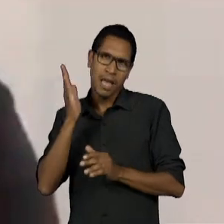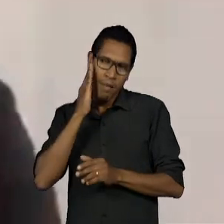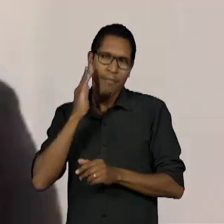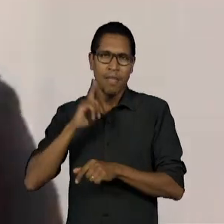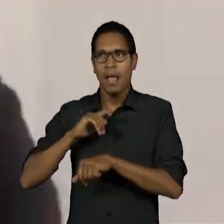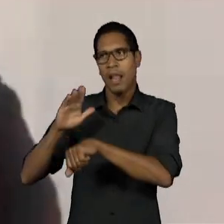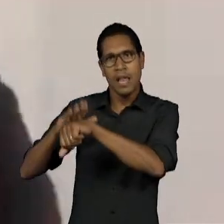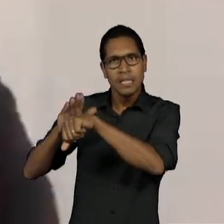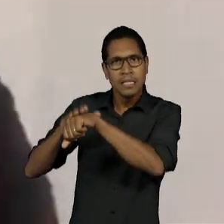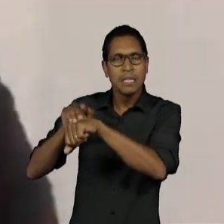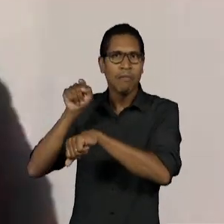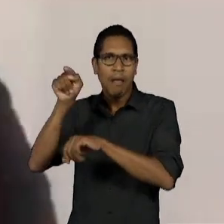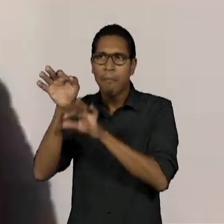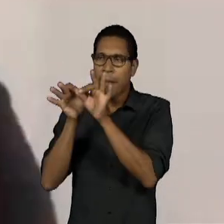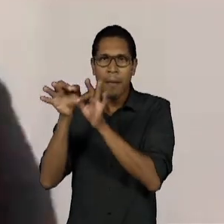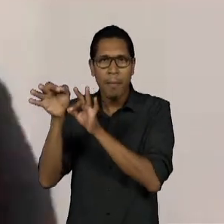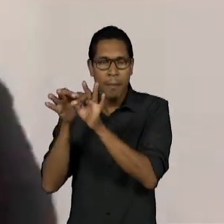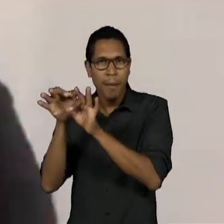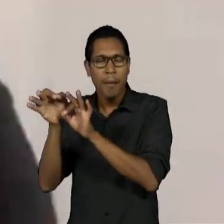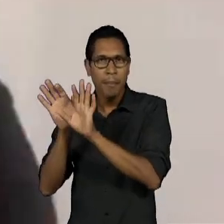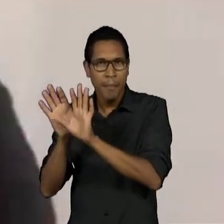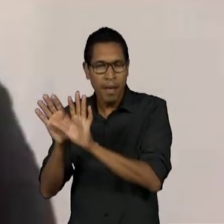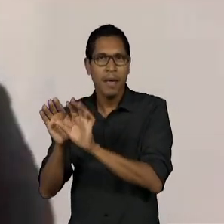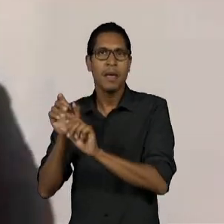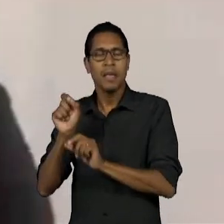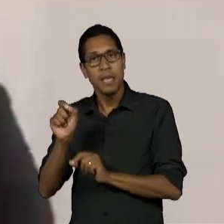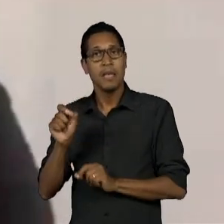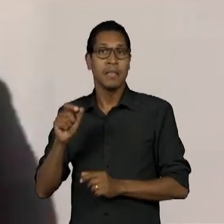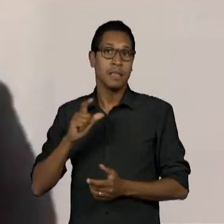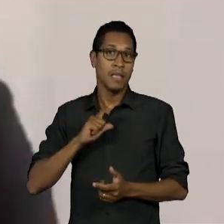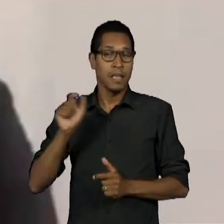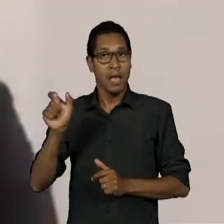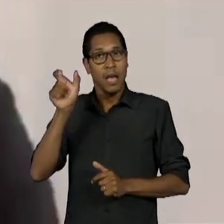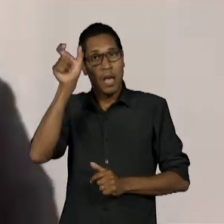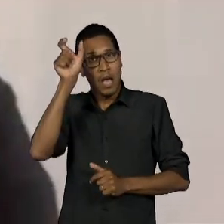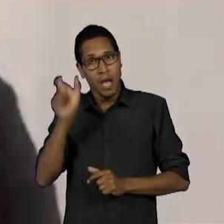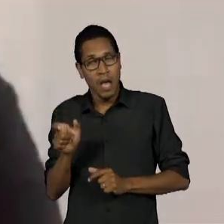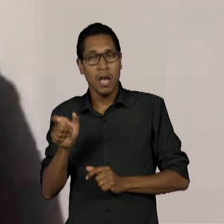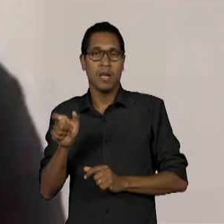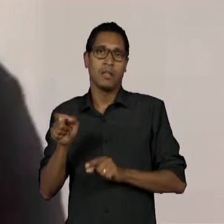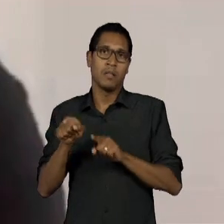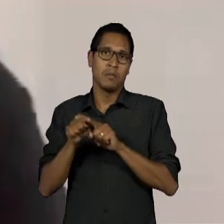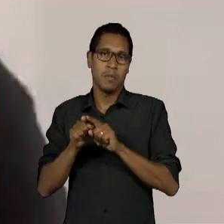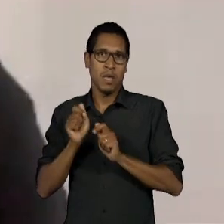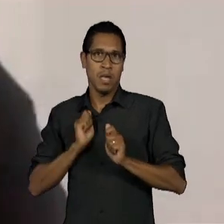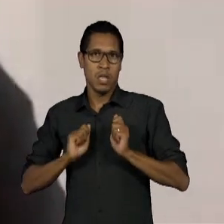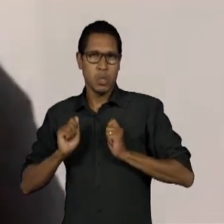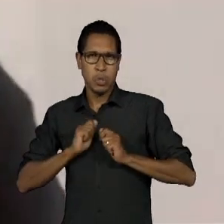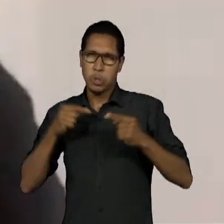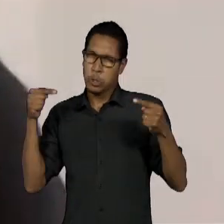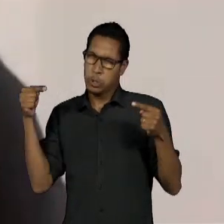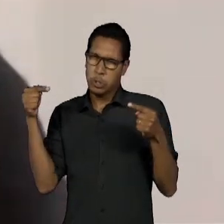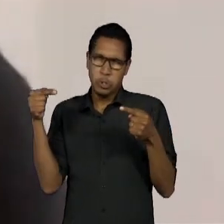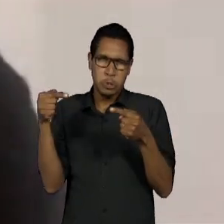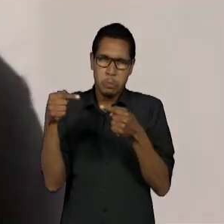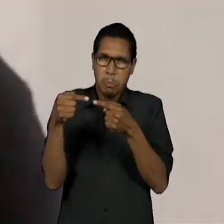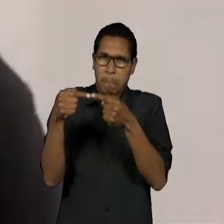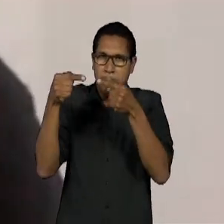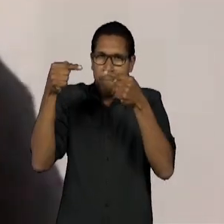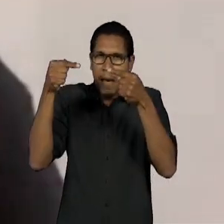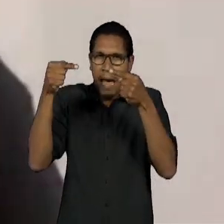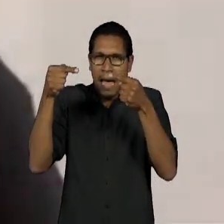realização, e por isso, quando as interpretações são tão precisas e